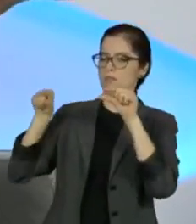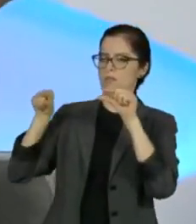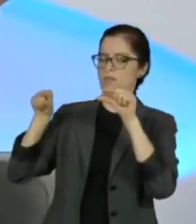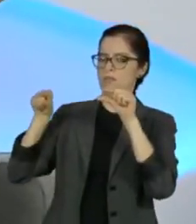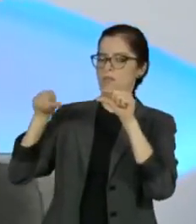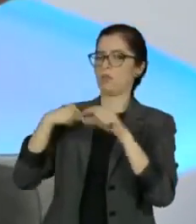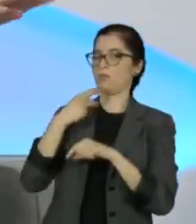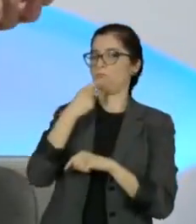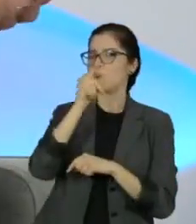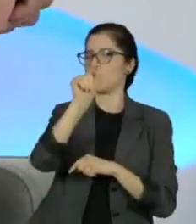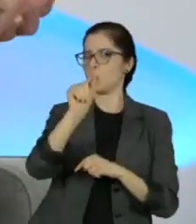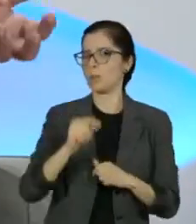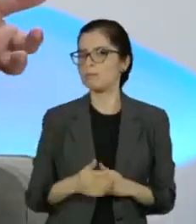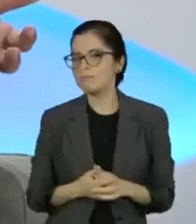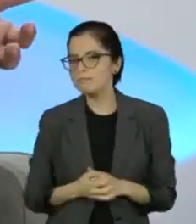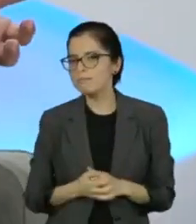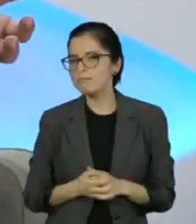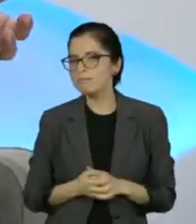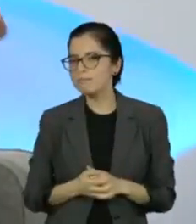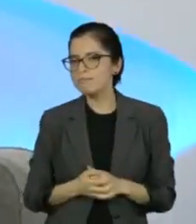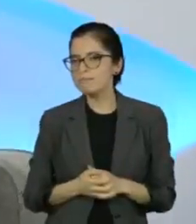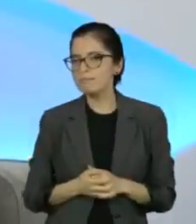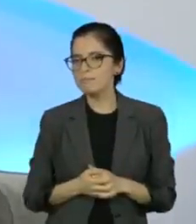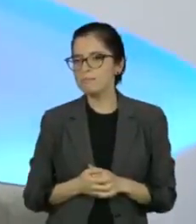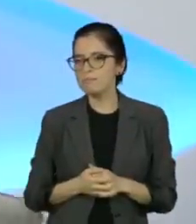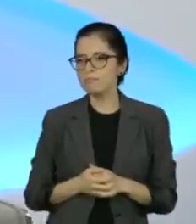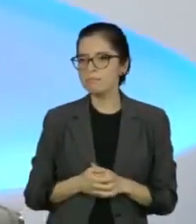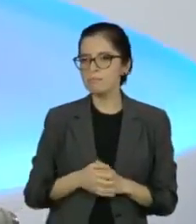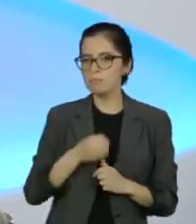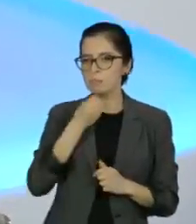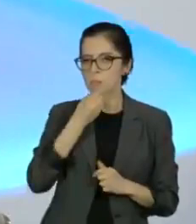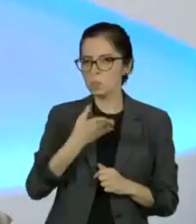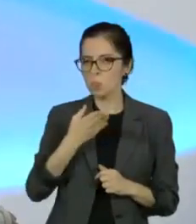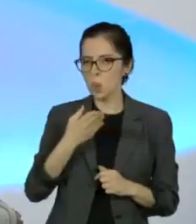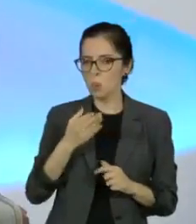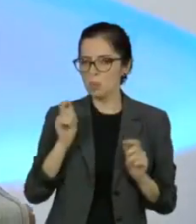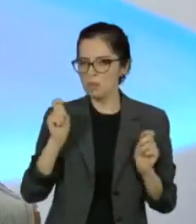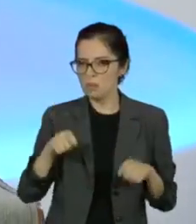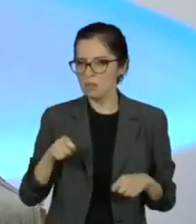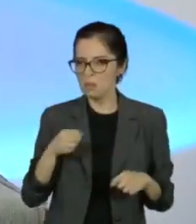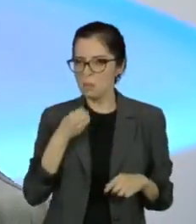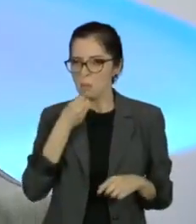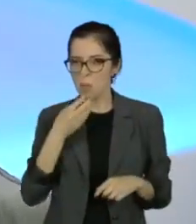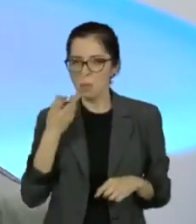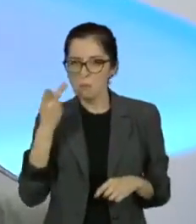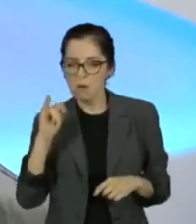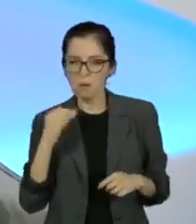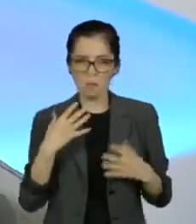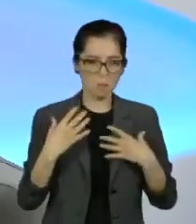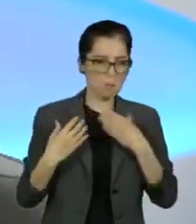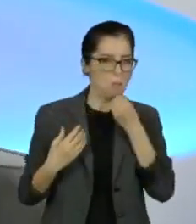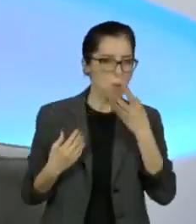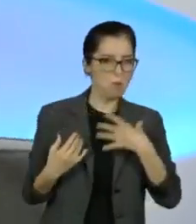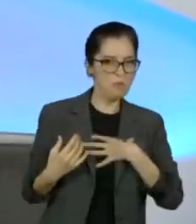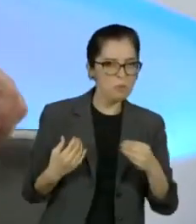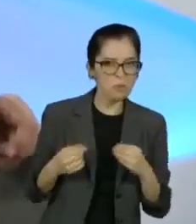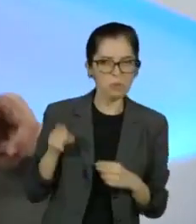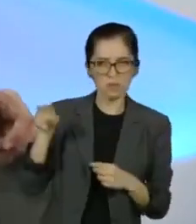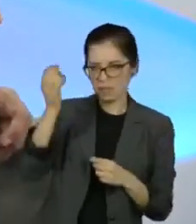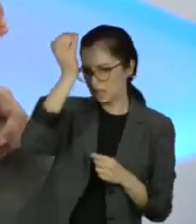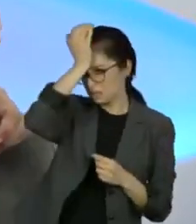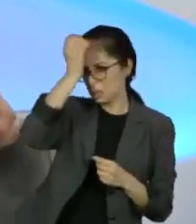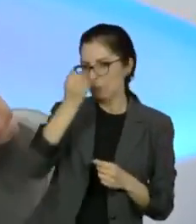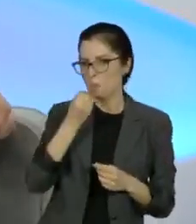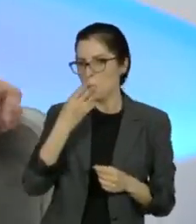é dito que era é é bom pai é bom filho só que o redator Abril comercial assim não conhece o Kassab é bom